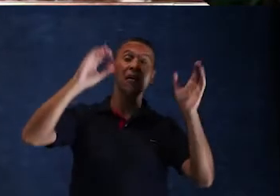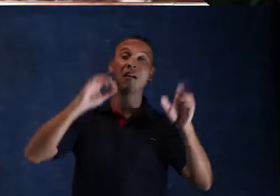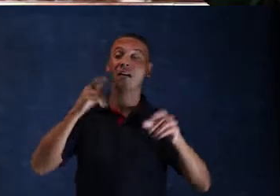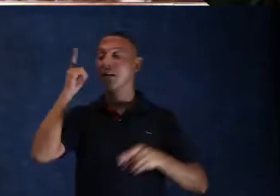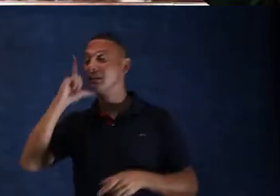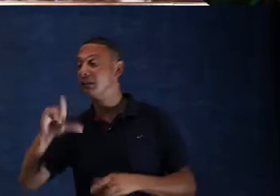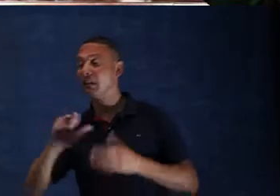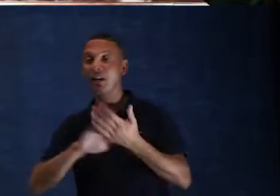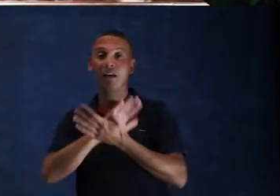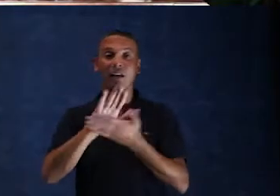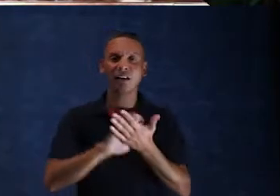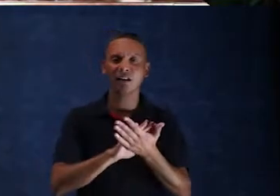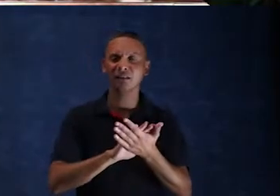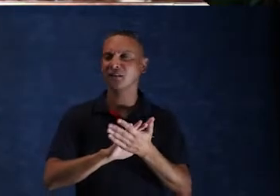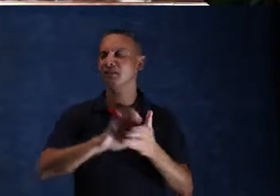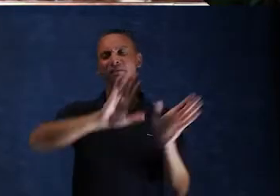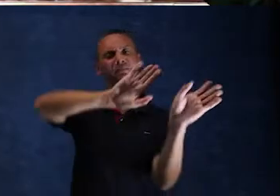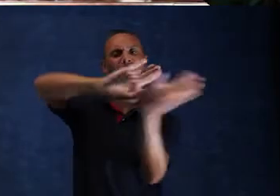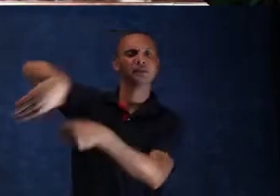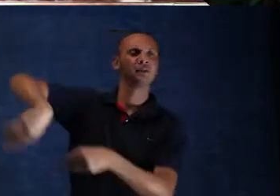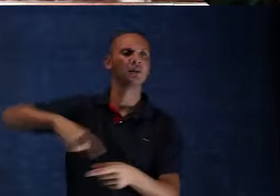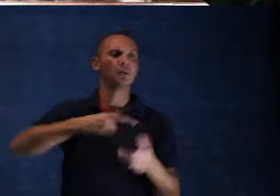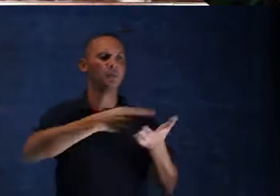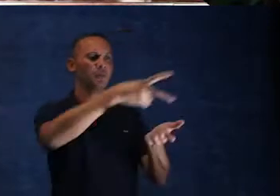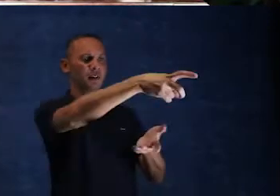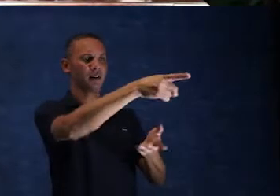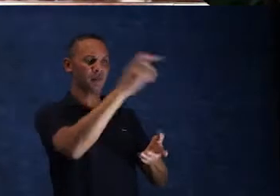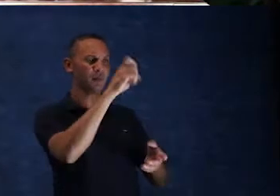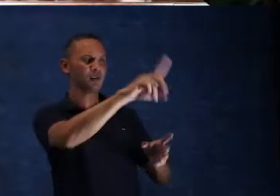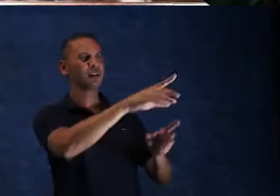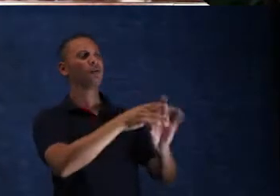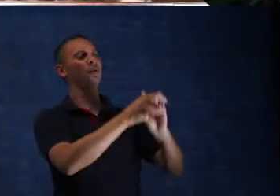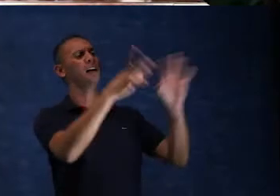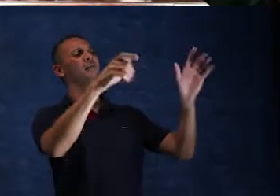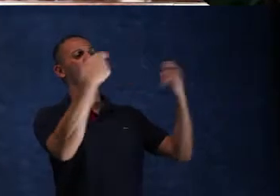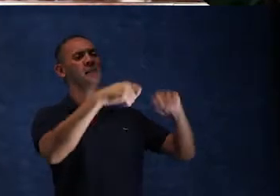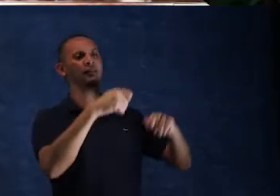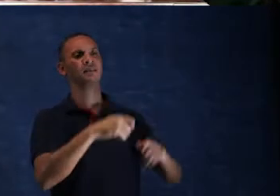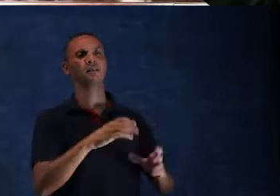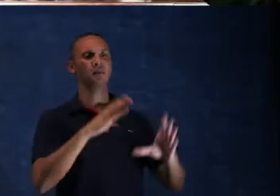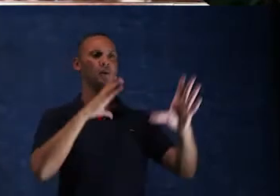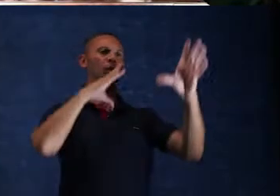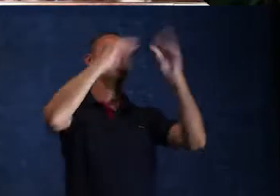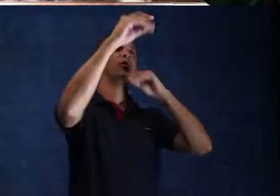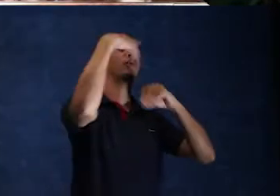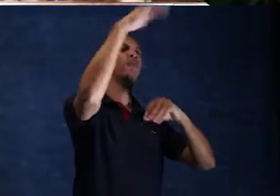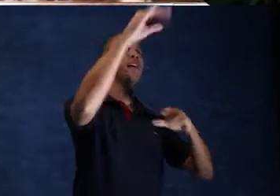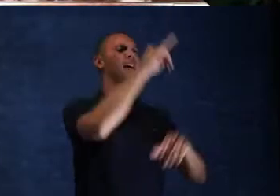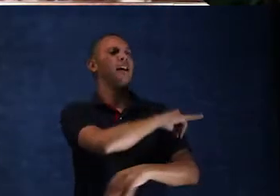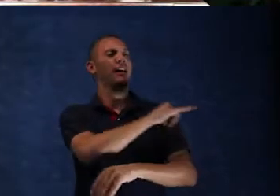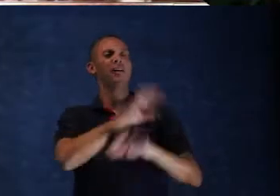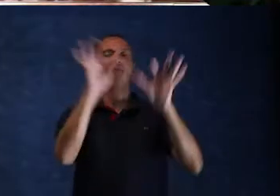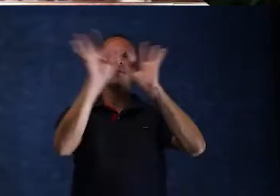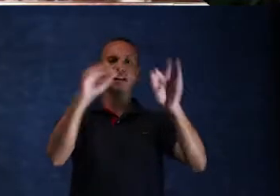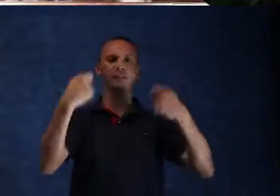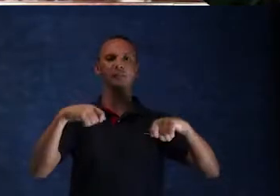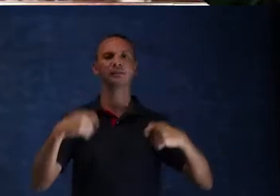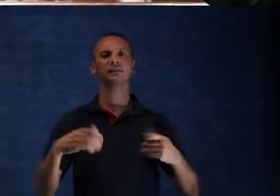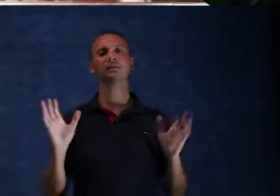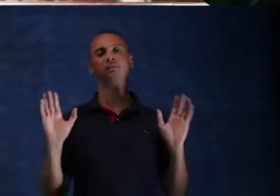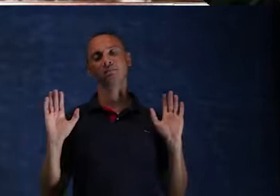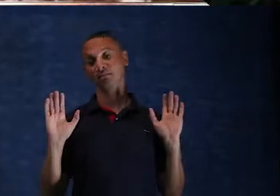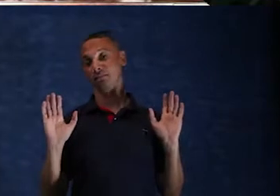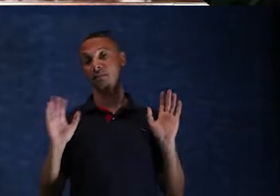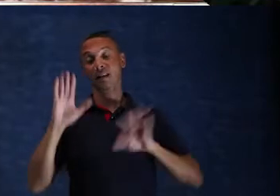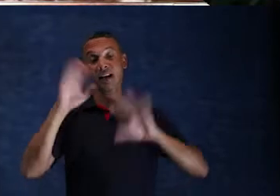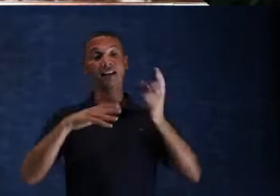prenda, a gente quer que ele fuja para o Rio de Janeiro e vai ser feliz para sempre, gastando todo o seu